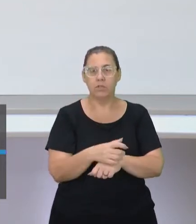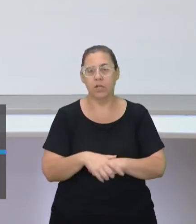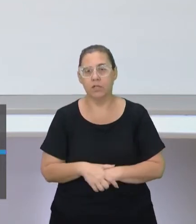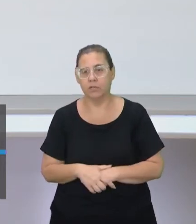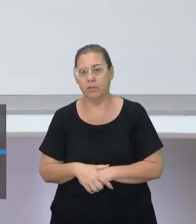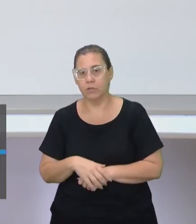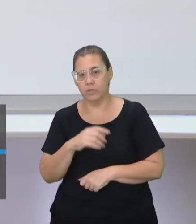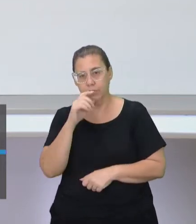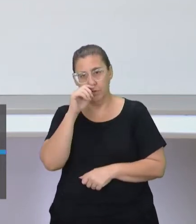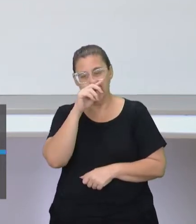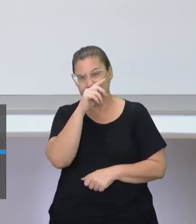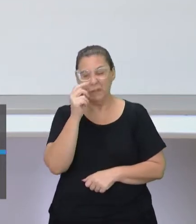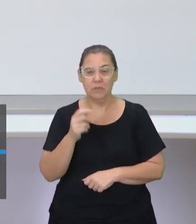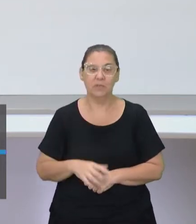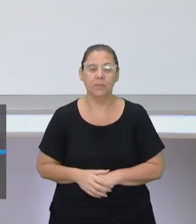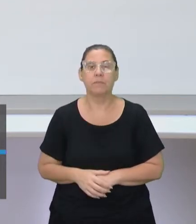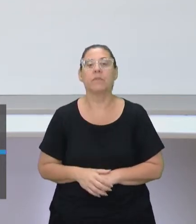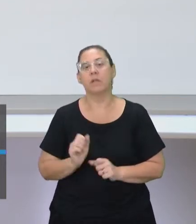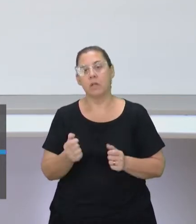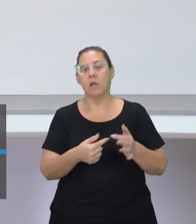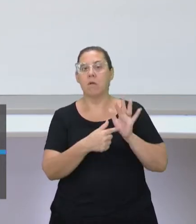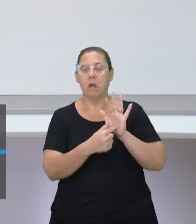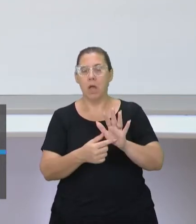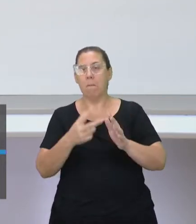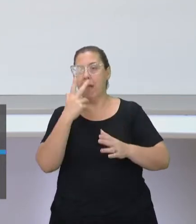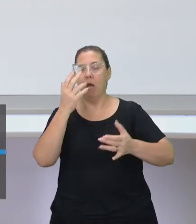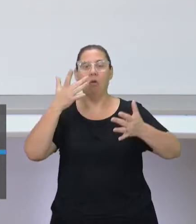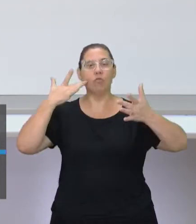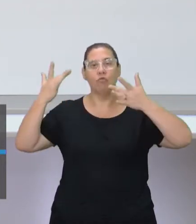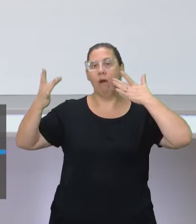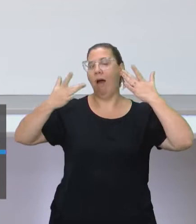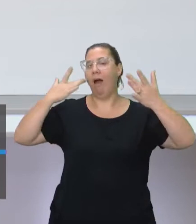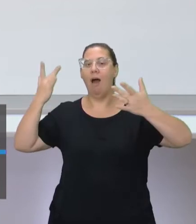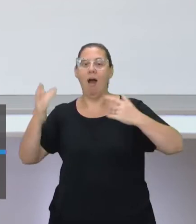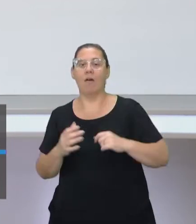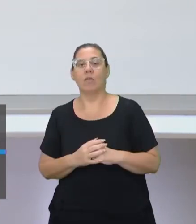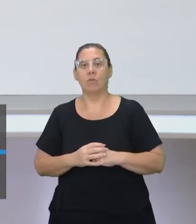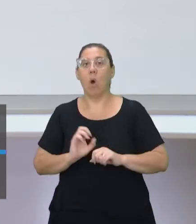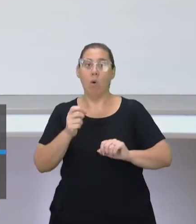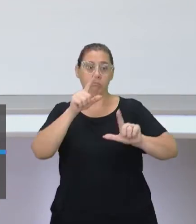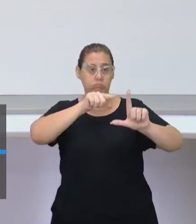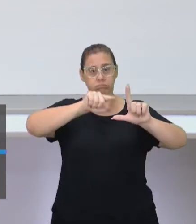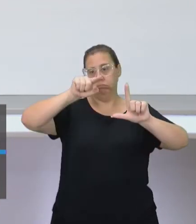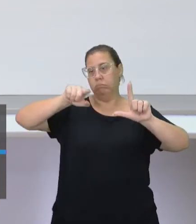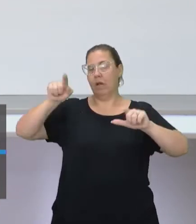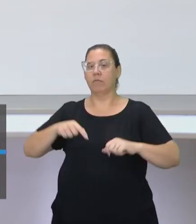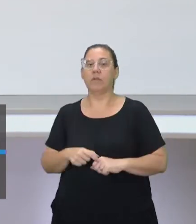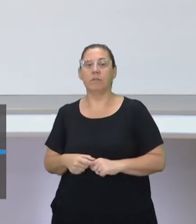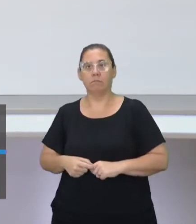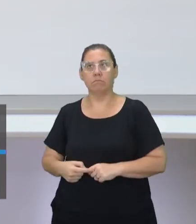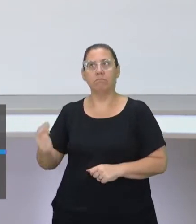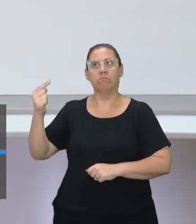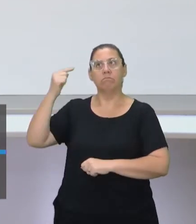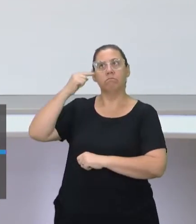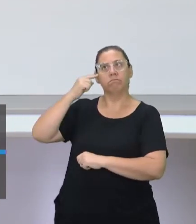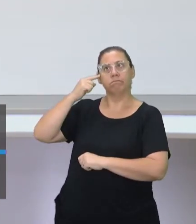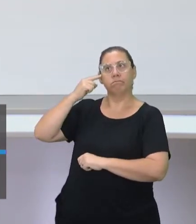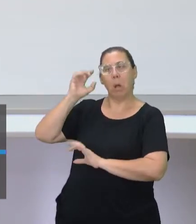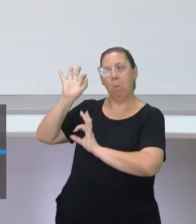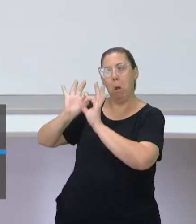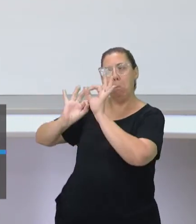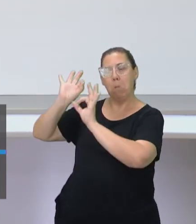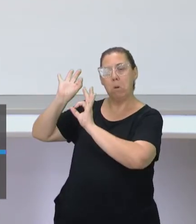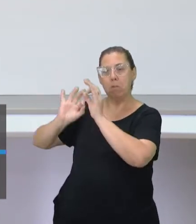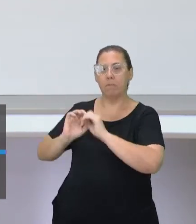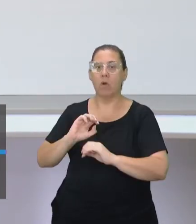fazer, por exemplo, uma apresentação teatral, você pode fazer um gráfico, um mapa mental, ou você pode